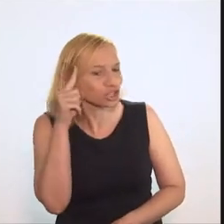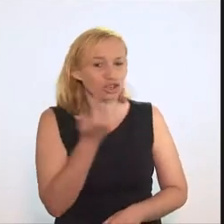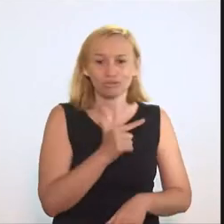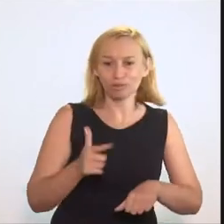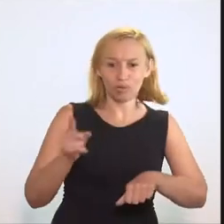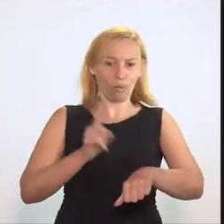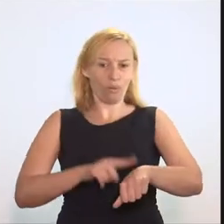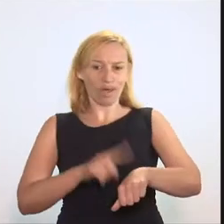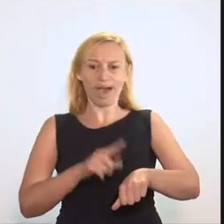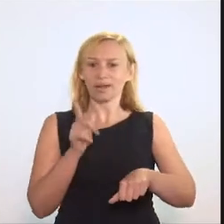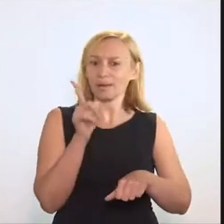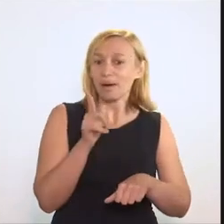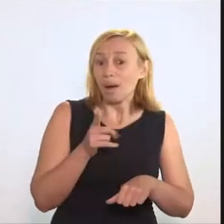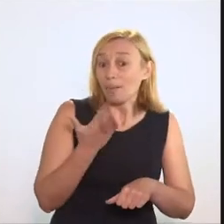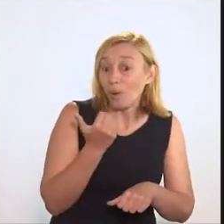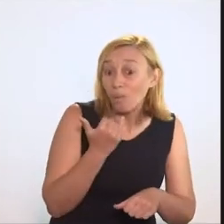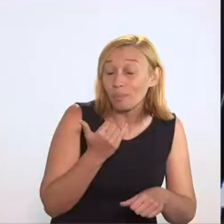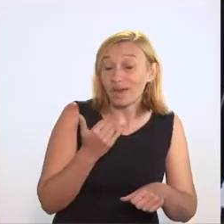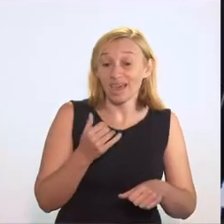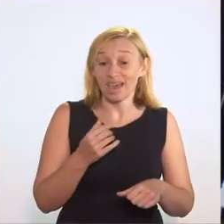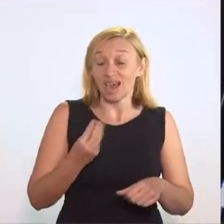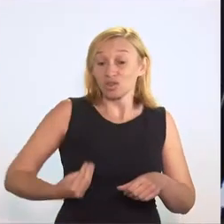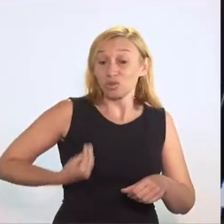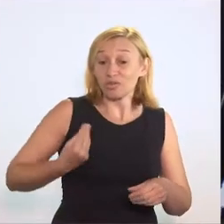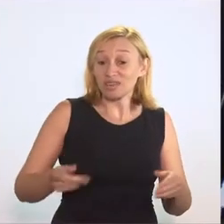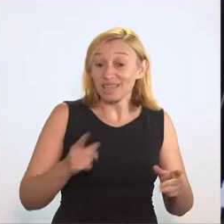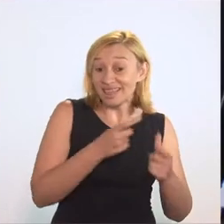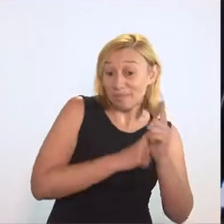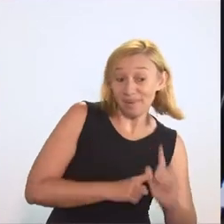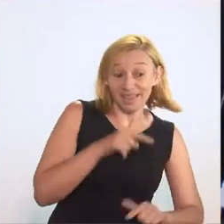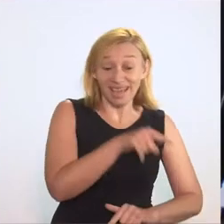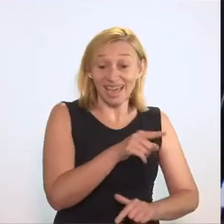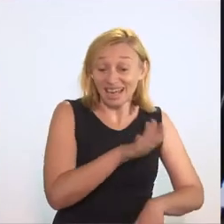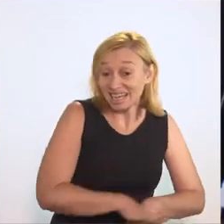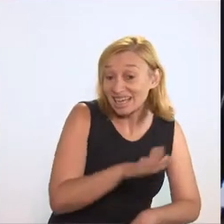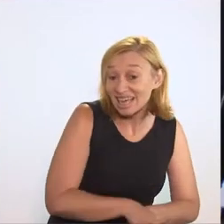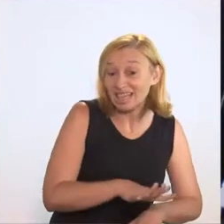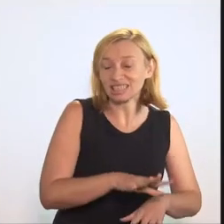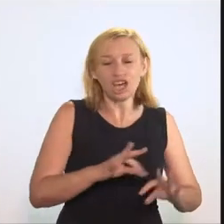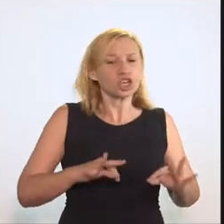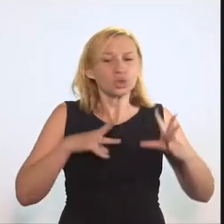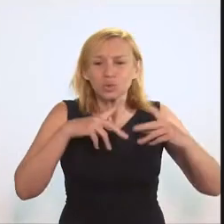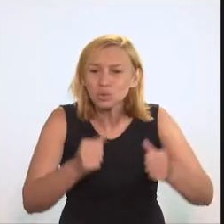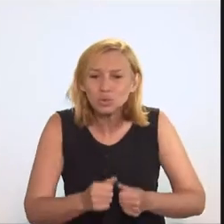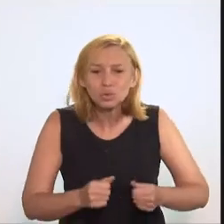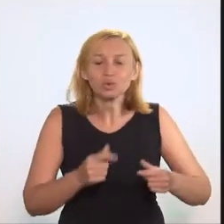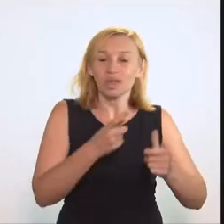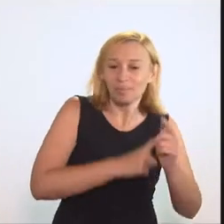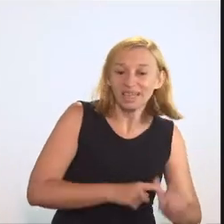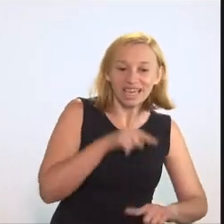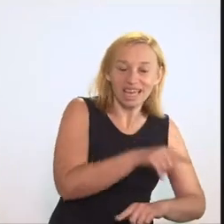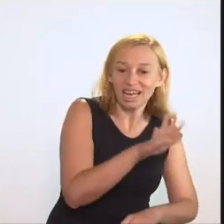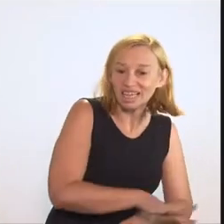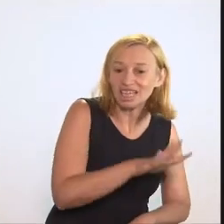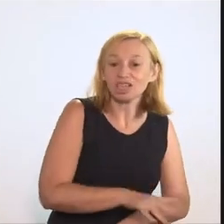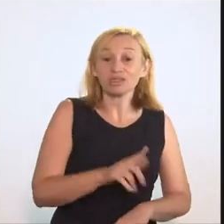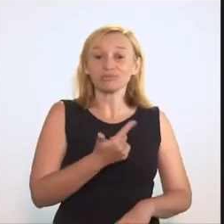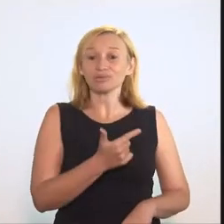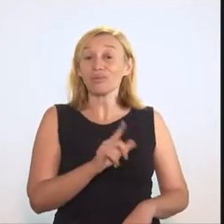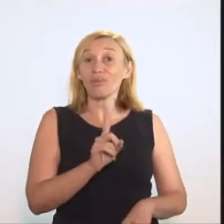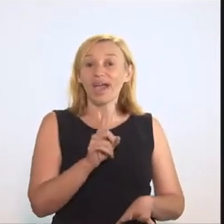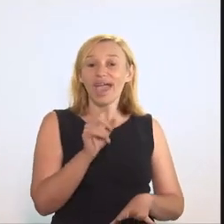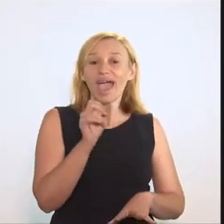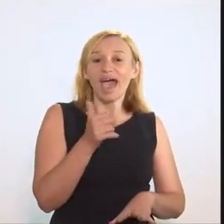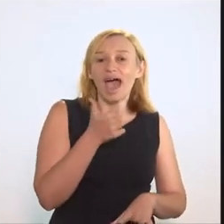dias, que não tem horário para comer, que sua vida gira em função daquela criança, que as escolhas giram em torno daquela criança, que não é uma mãe de